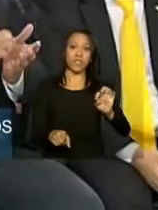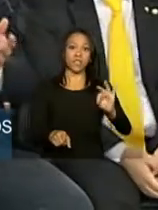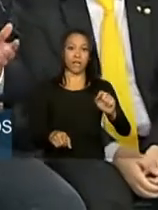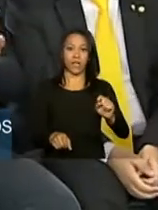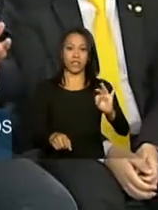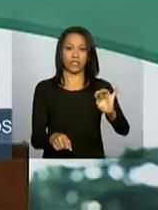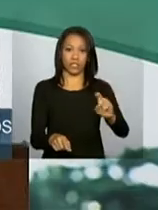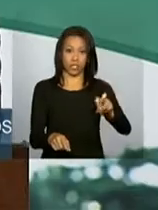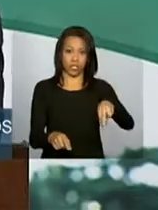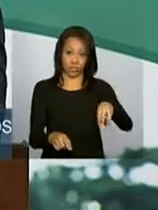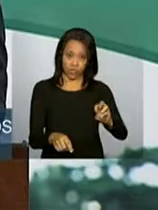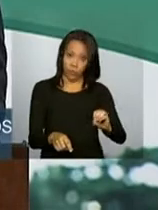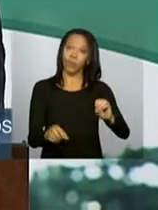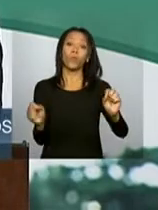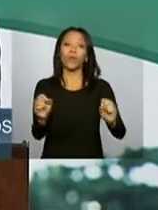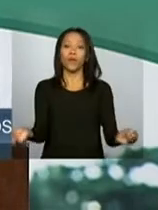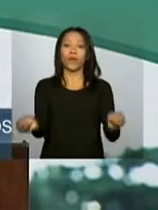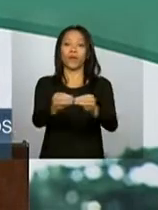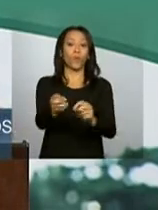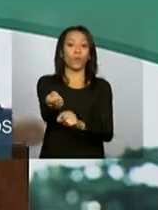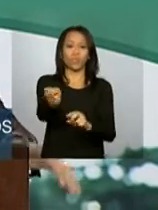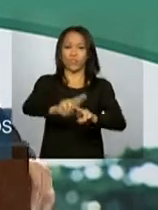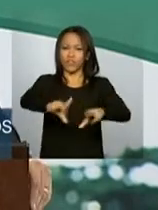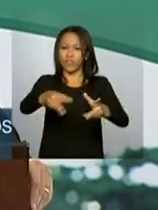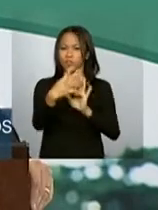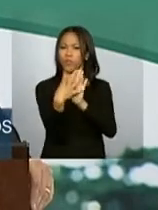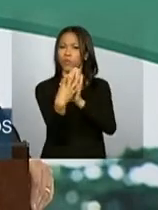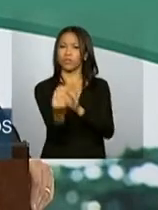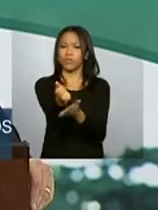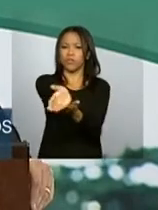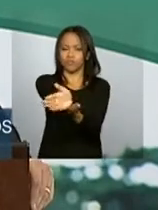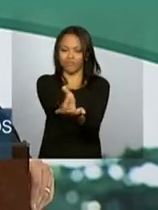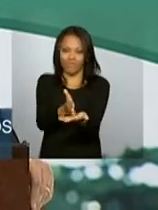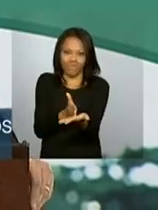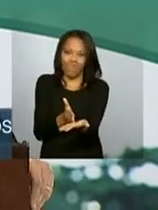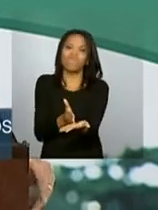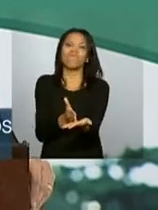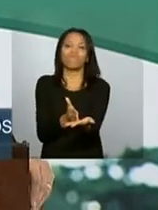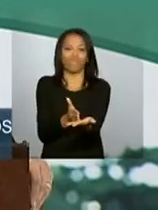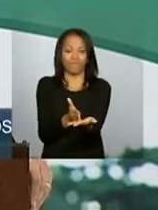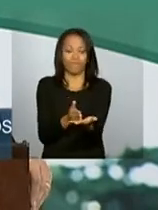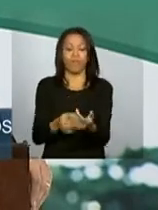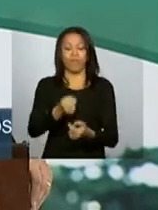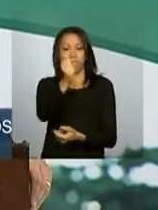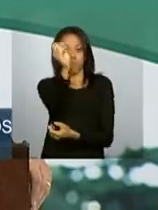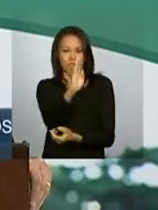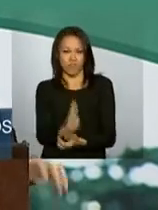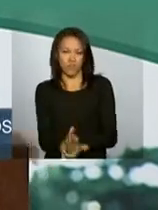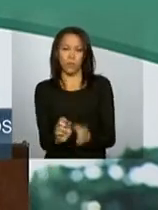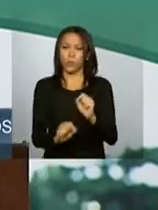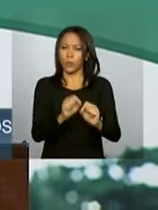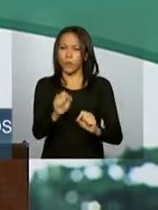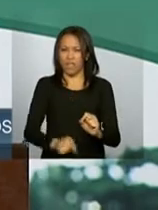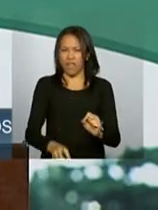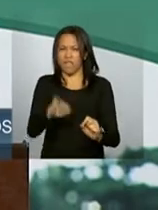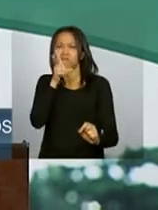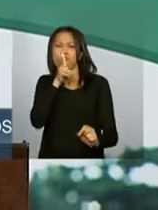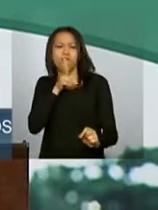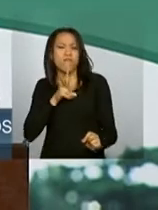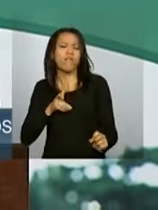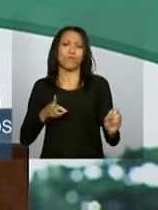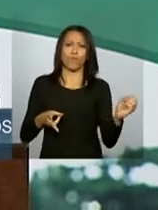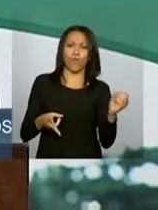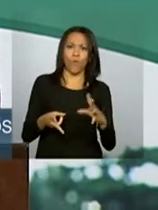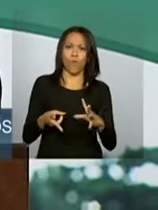Com o modelo de partilha, o Brasil transpôs a fronteira do velho e inaugurou o